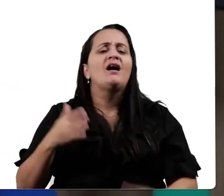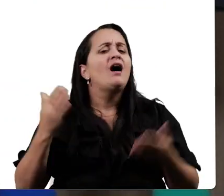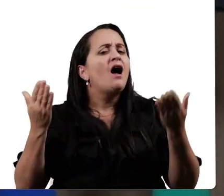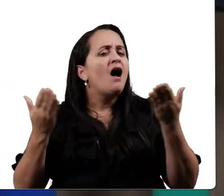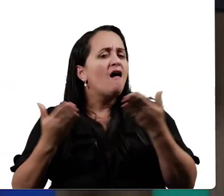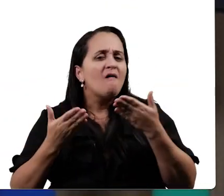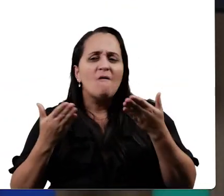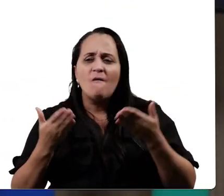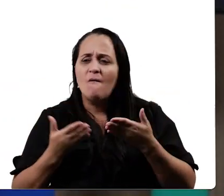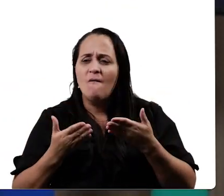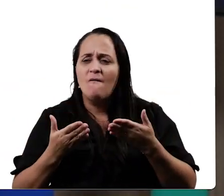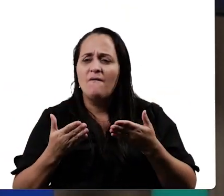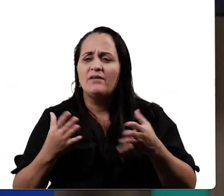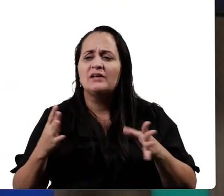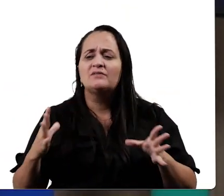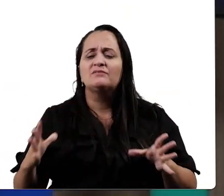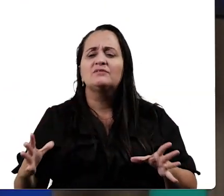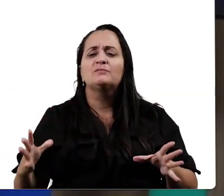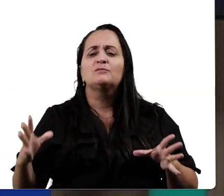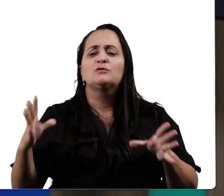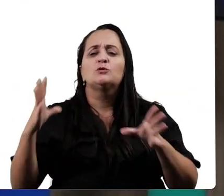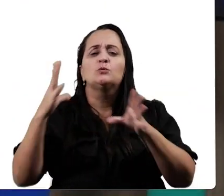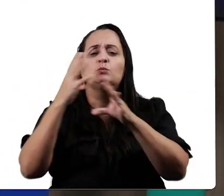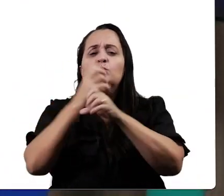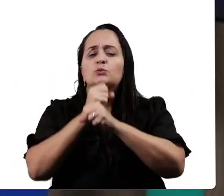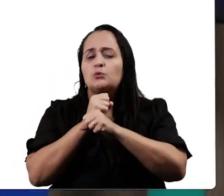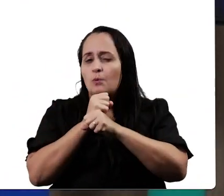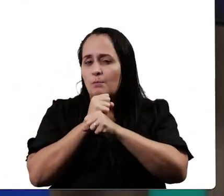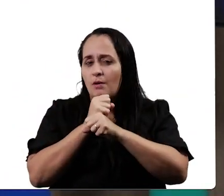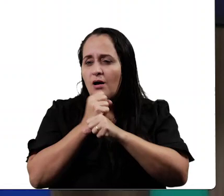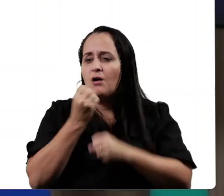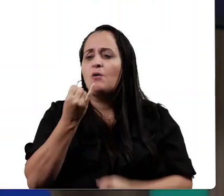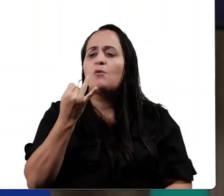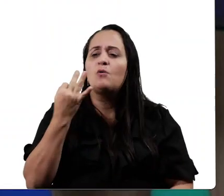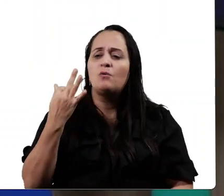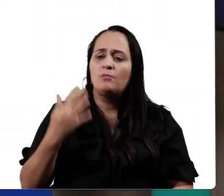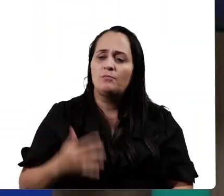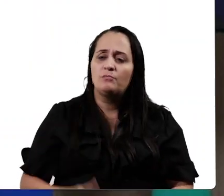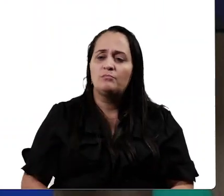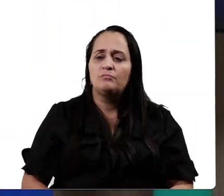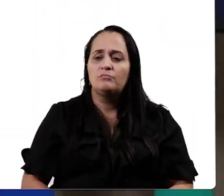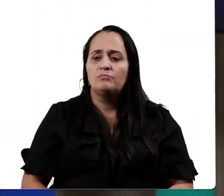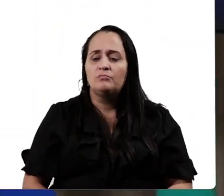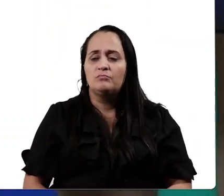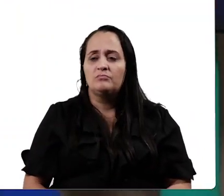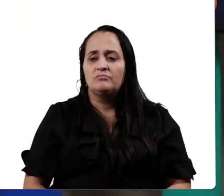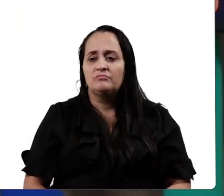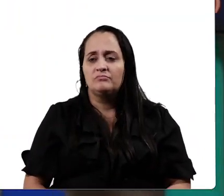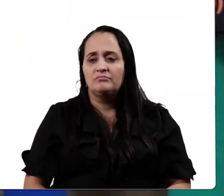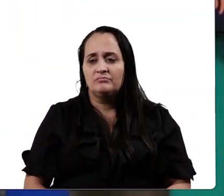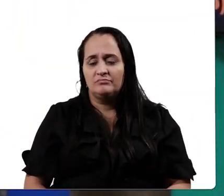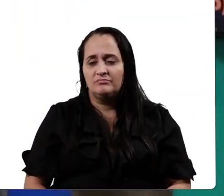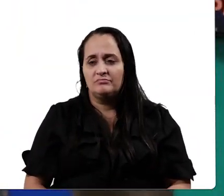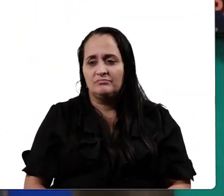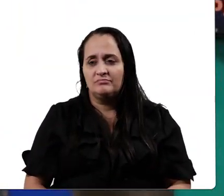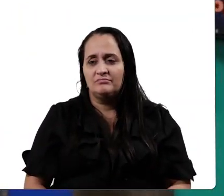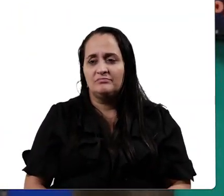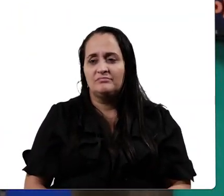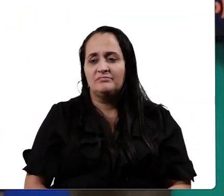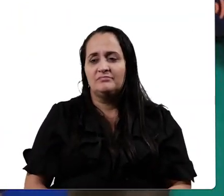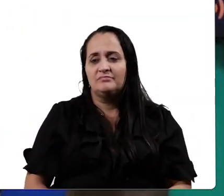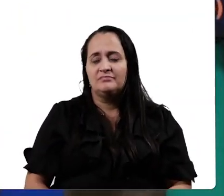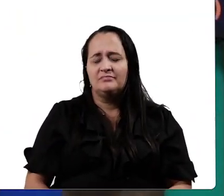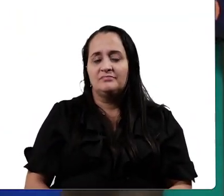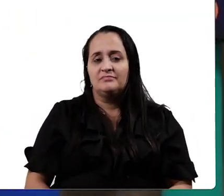agora vamos somar nossos pontos para ver como ficou olha na primeira rodada a pro fez um